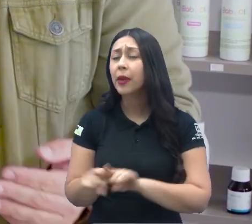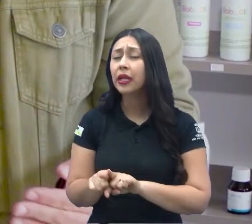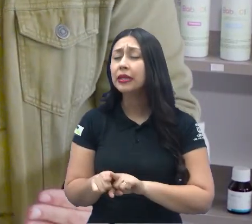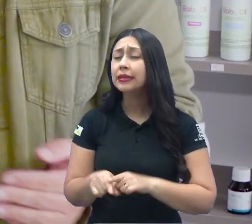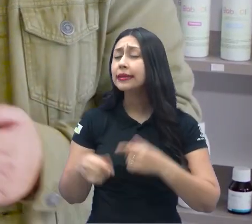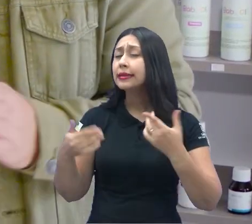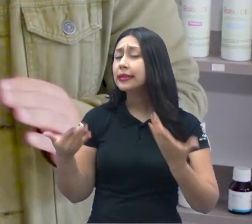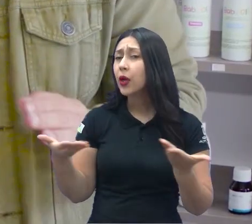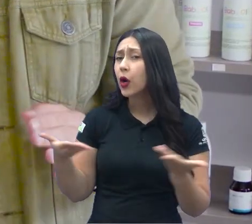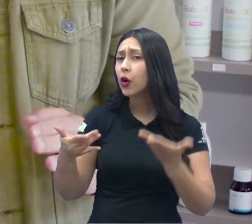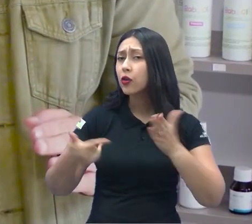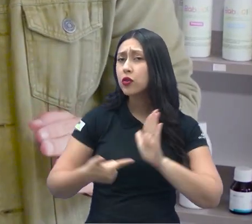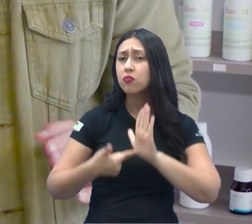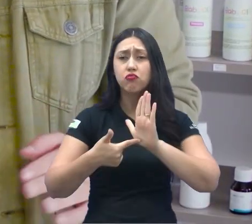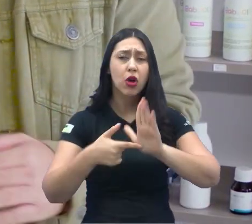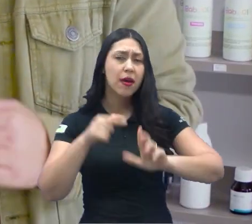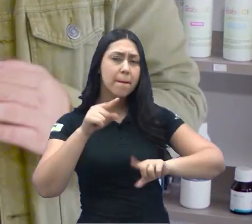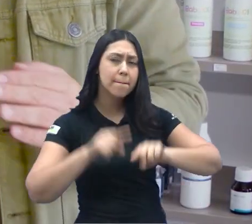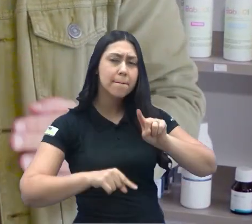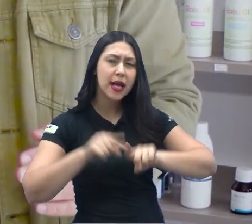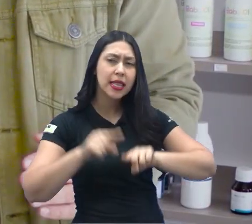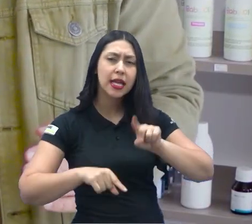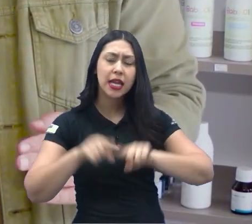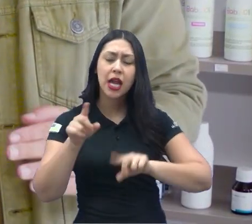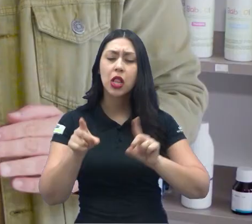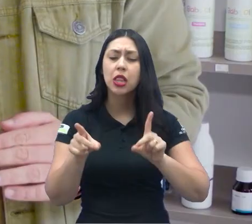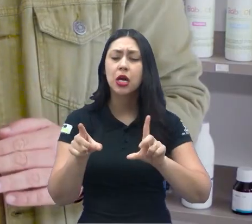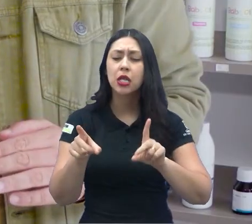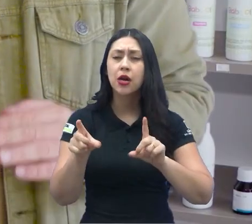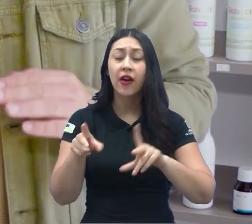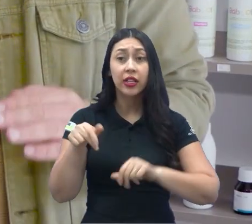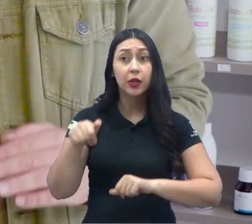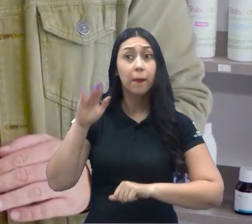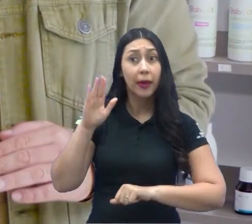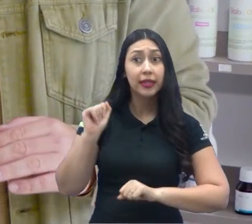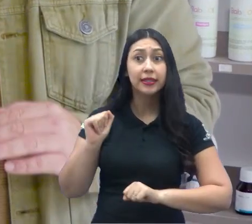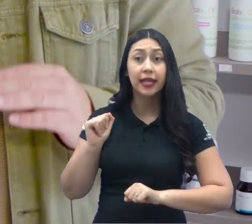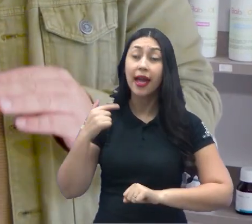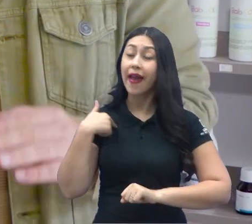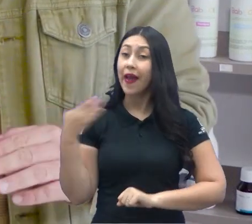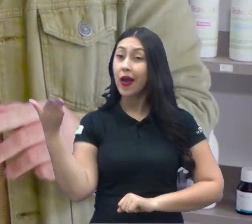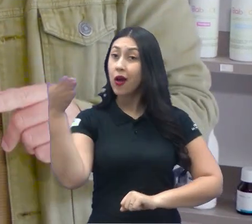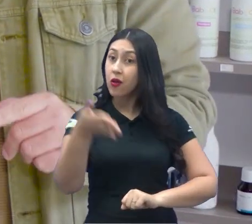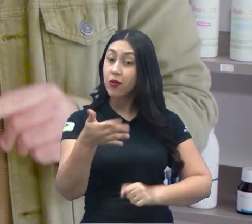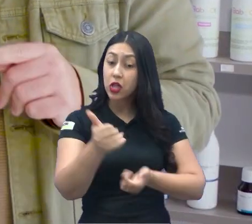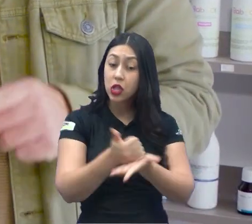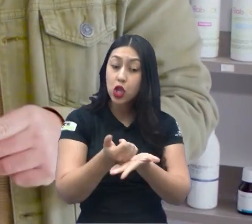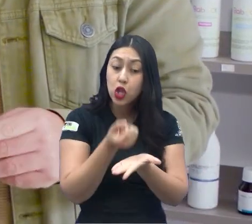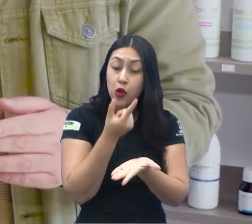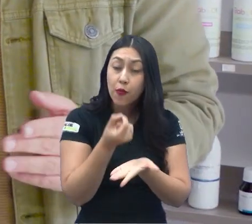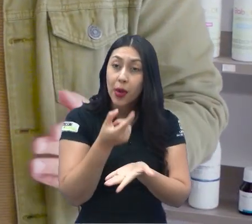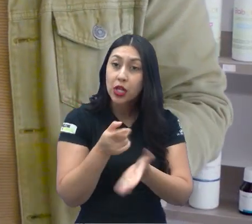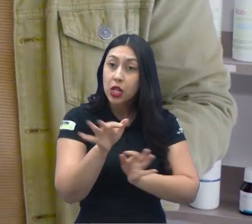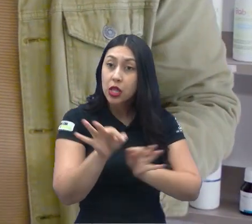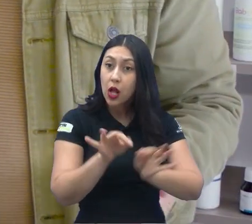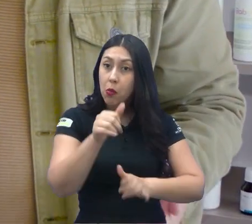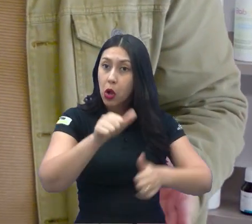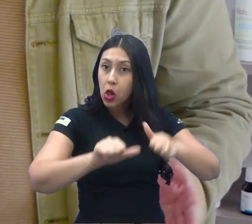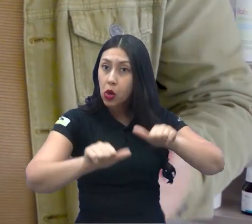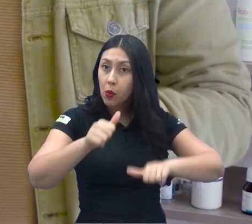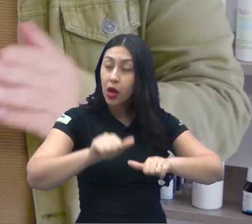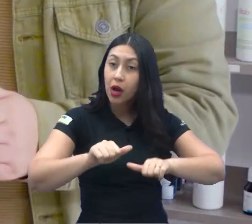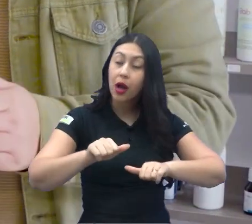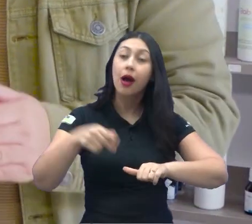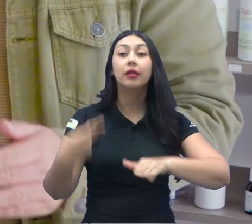no mercado, quais produtos as pessoas estão procurando, eu vim até uma farmácia de manipulação aqui na zona leste de São José dos